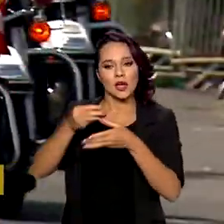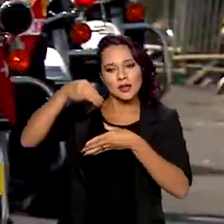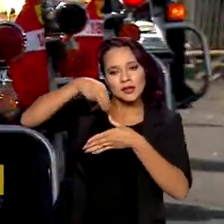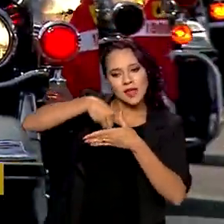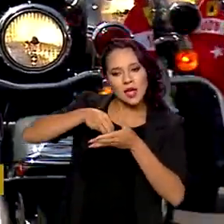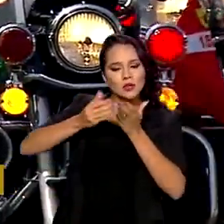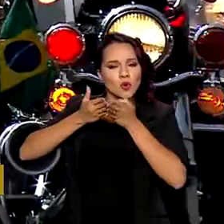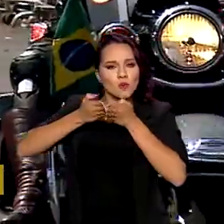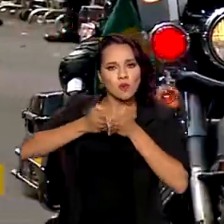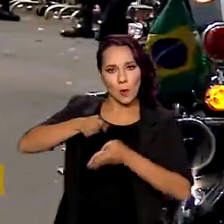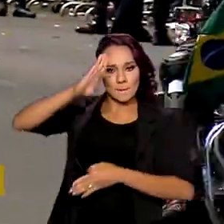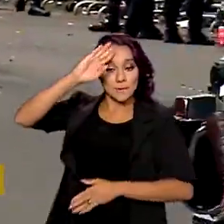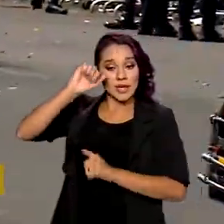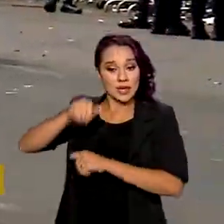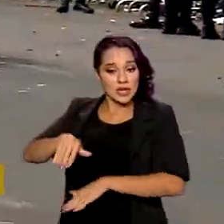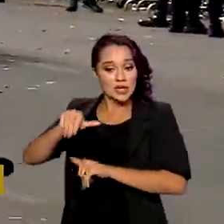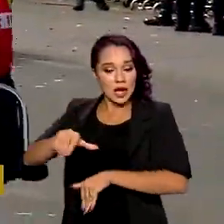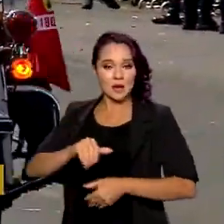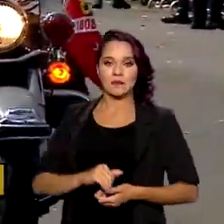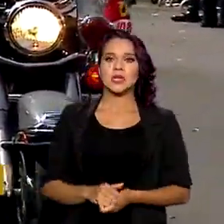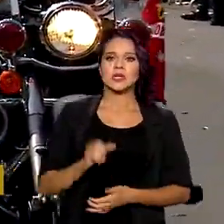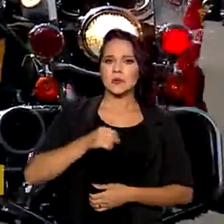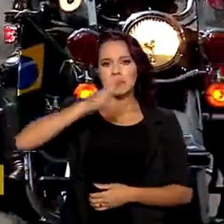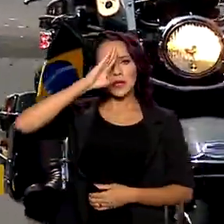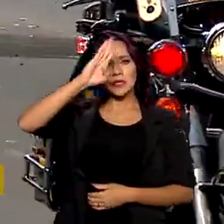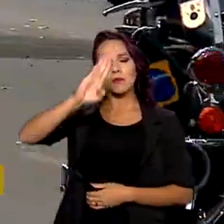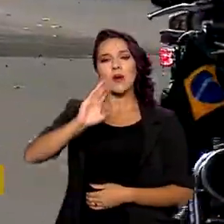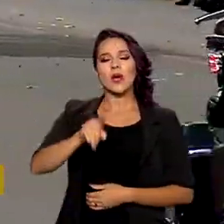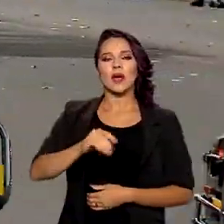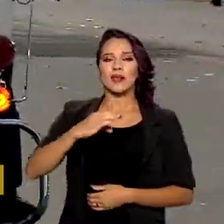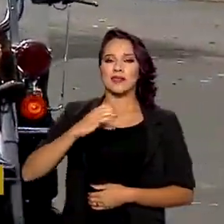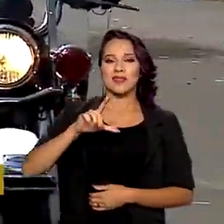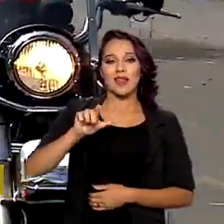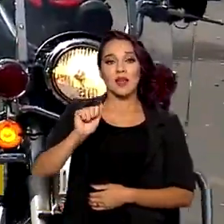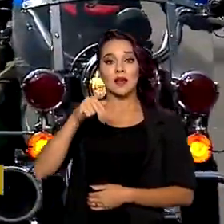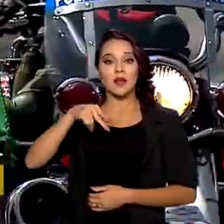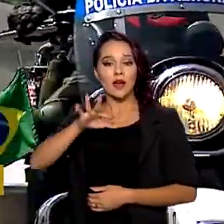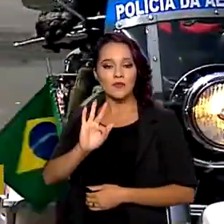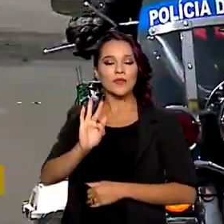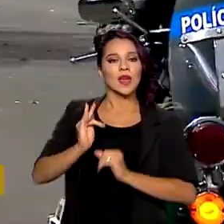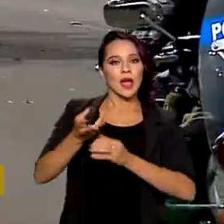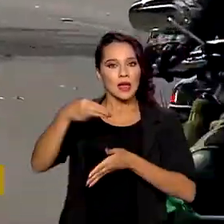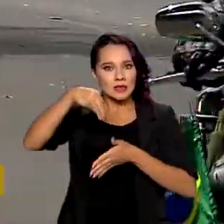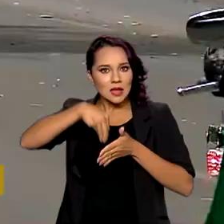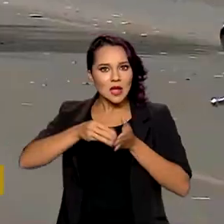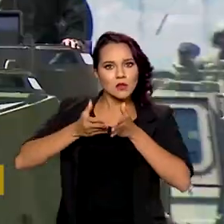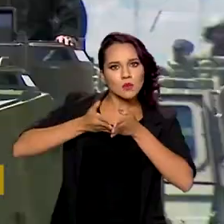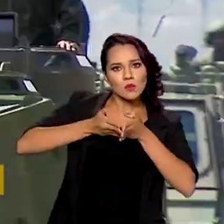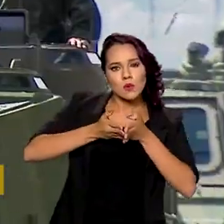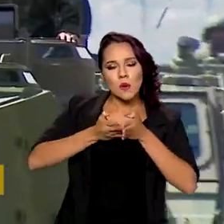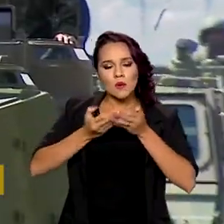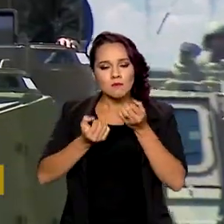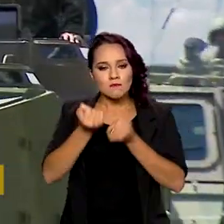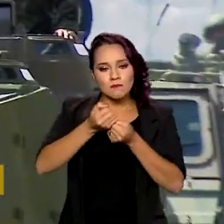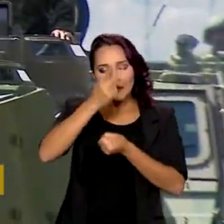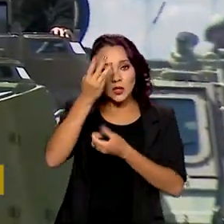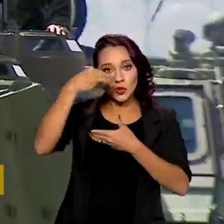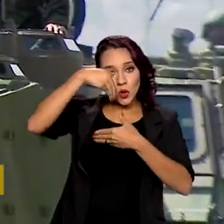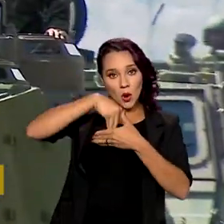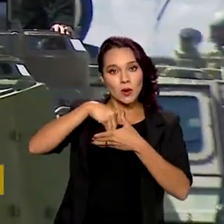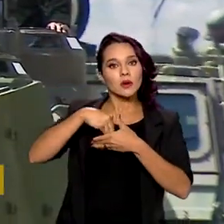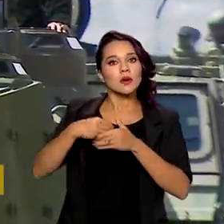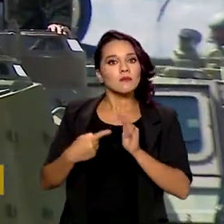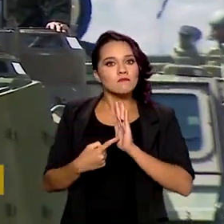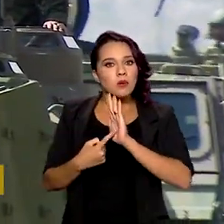transportam militares, é isso? Exatamente. A função principal do CLANF é realizar esse transporte, a projeção do poder